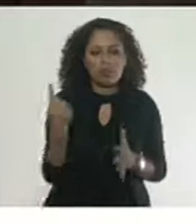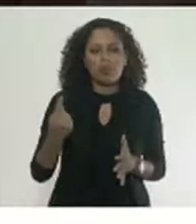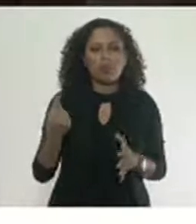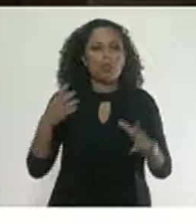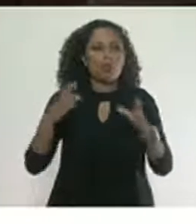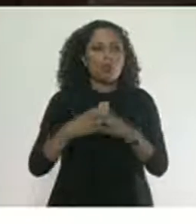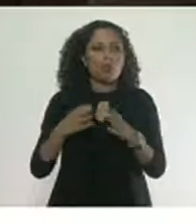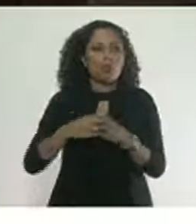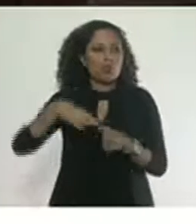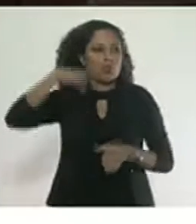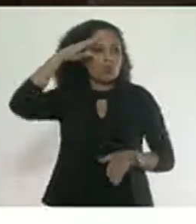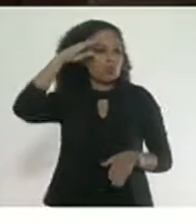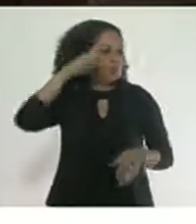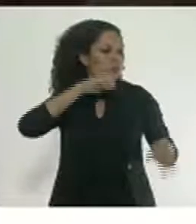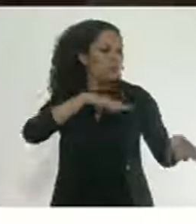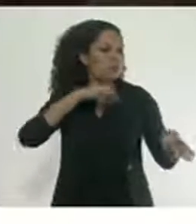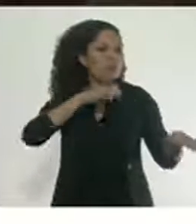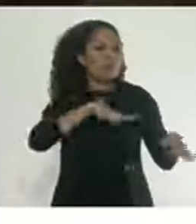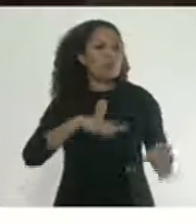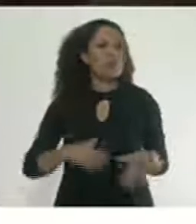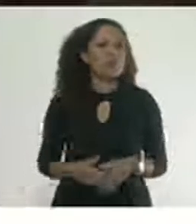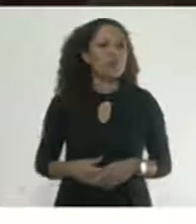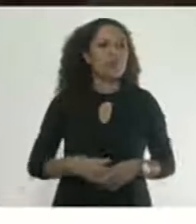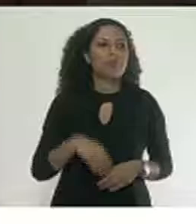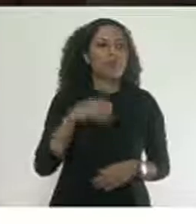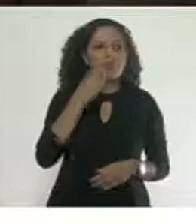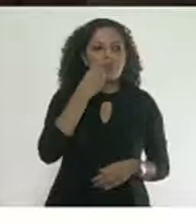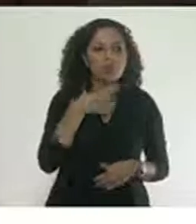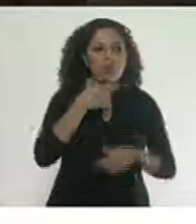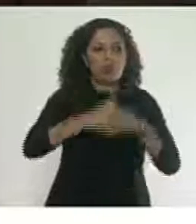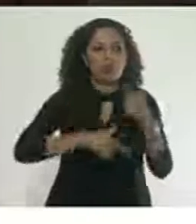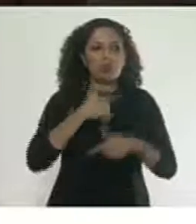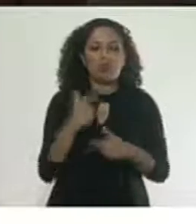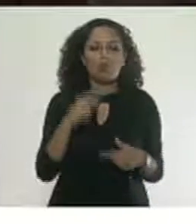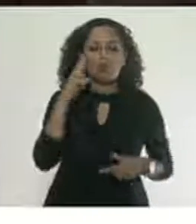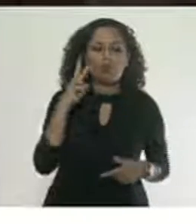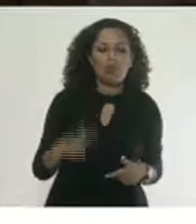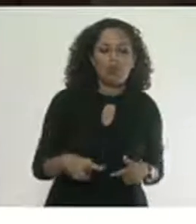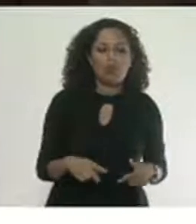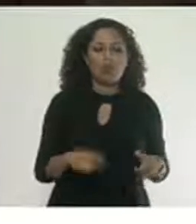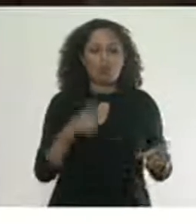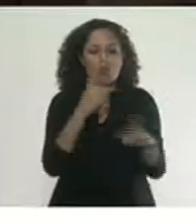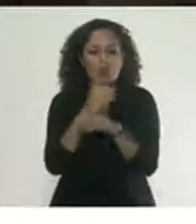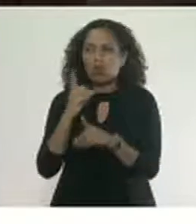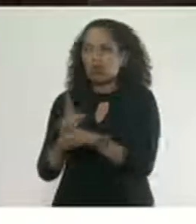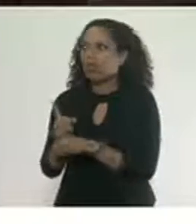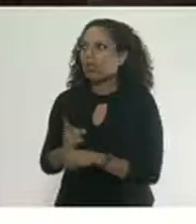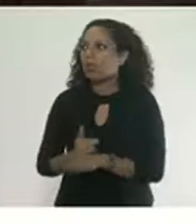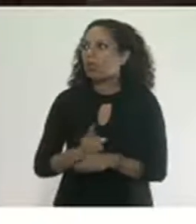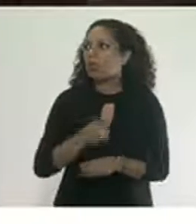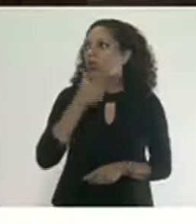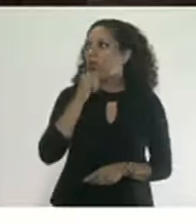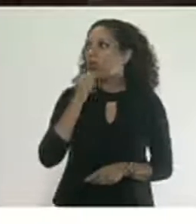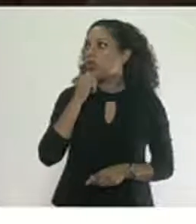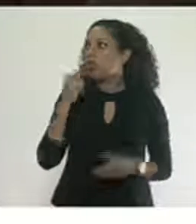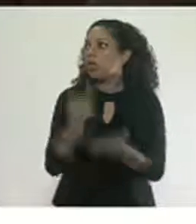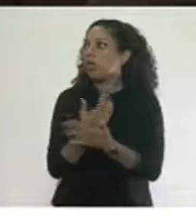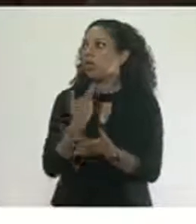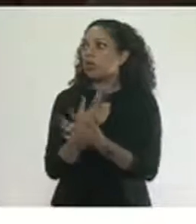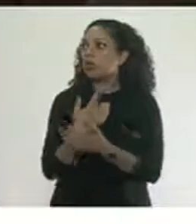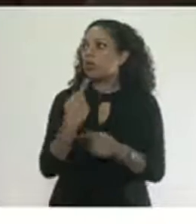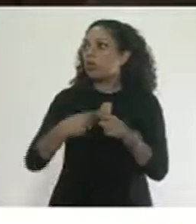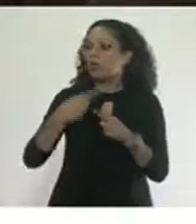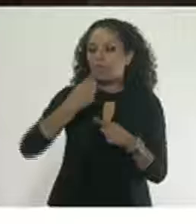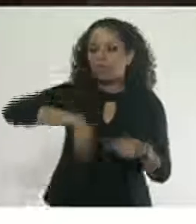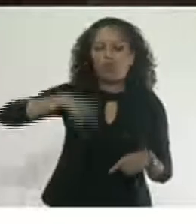Região Militar do Exército. Então foi um bom trabalho apreender esse senhor, porque a gente vê